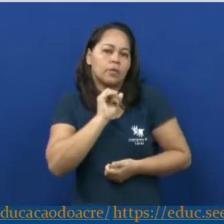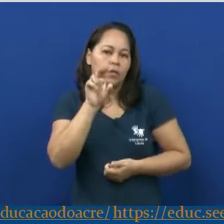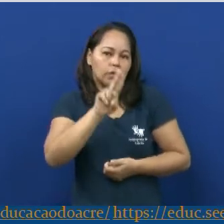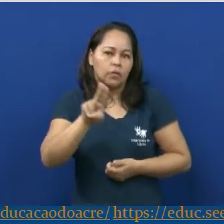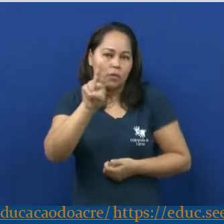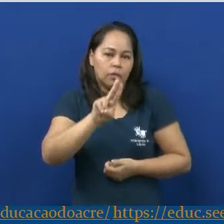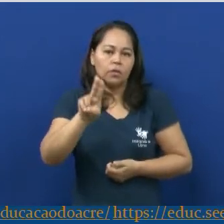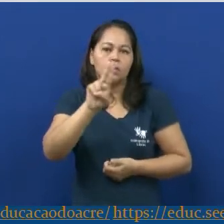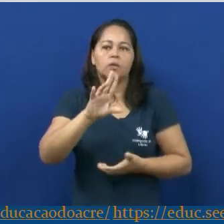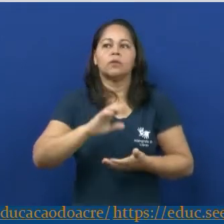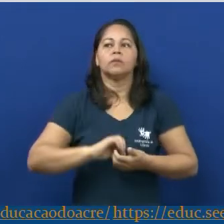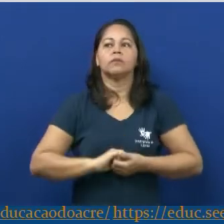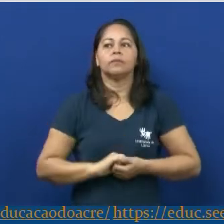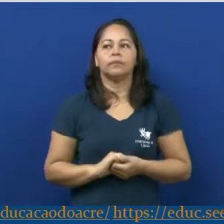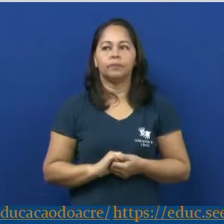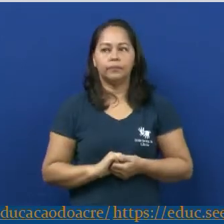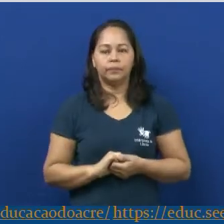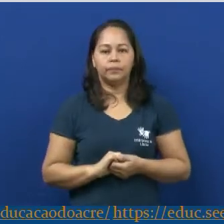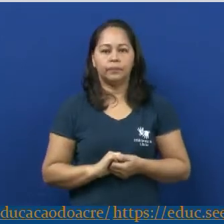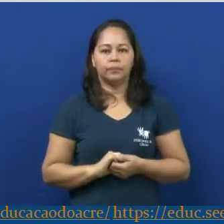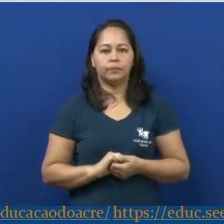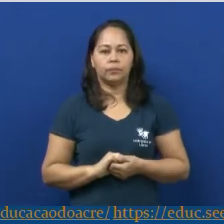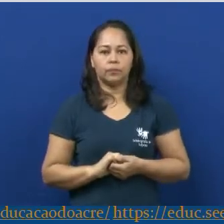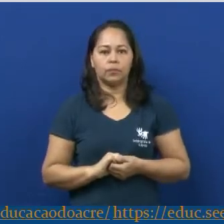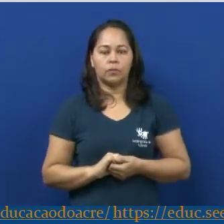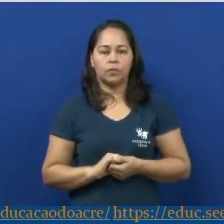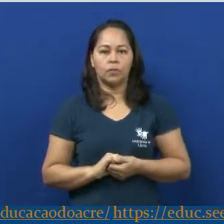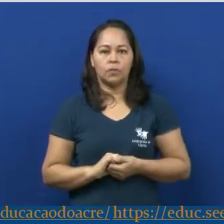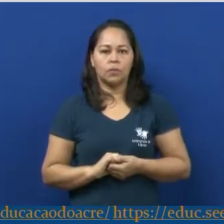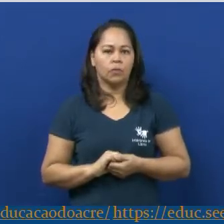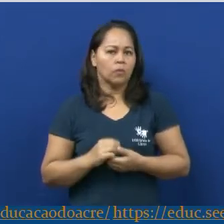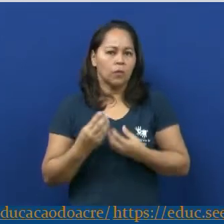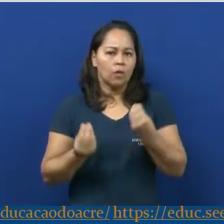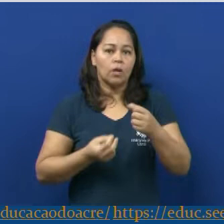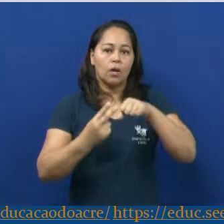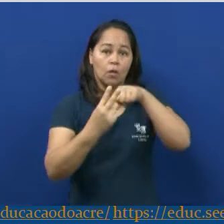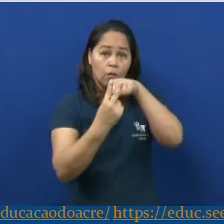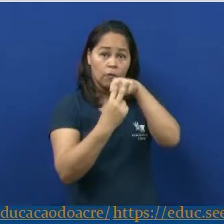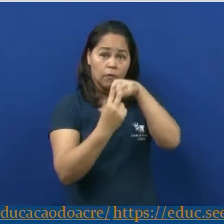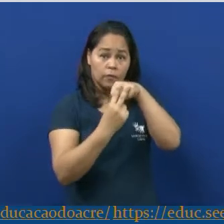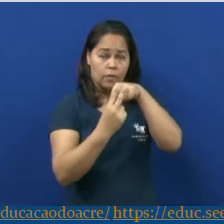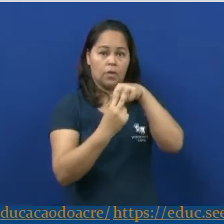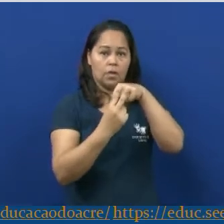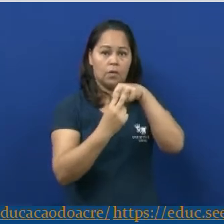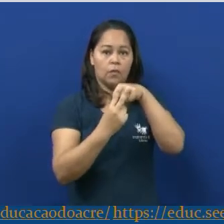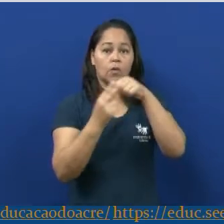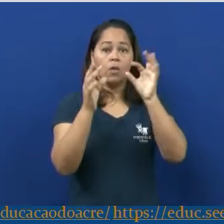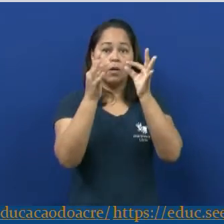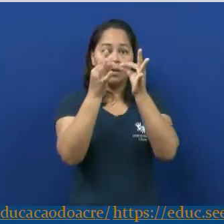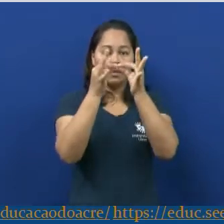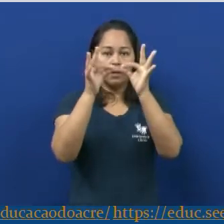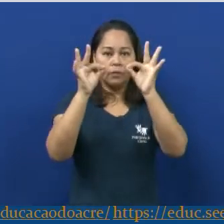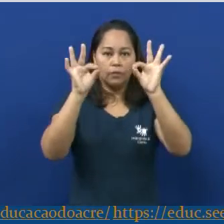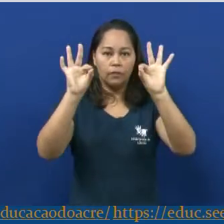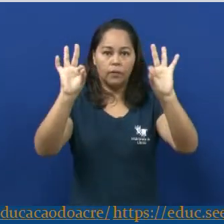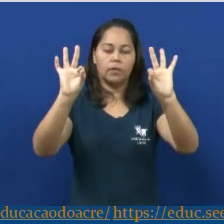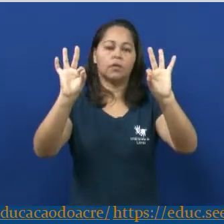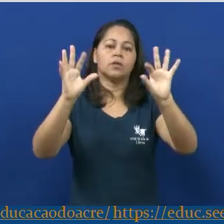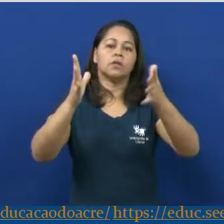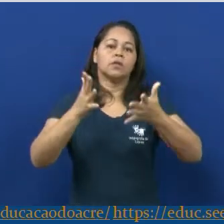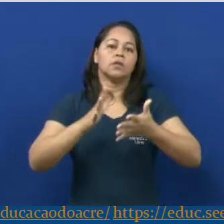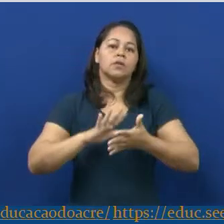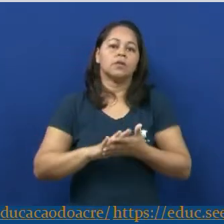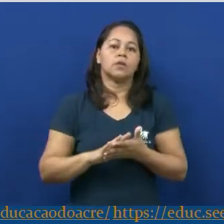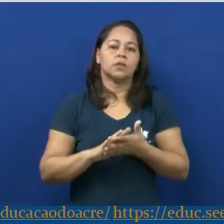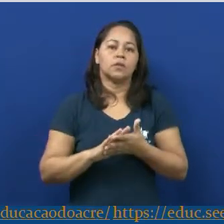exemplo i have said que é um verbo principal da minha frase eu usei ali naquele